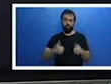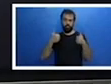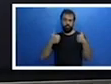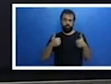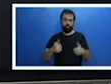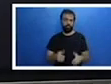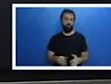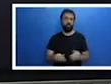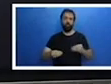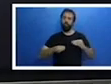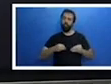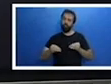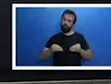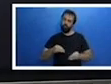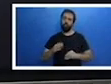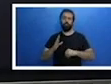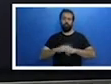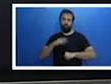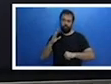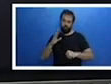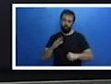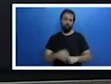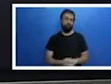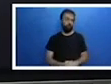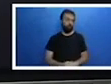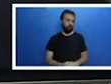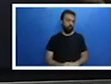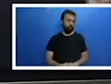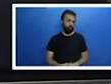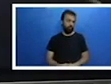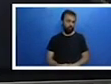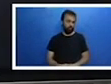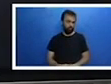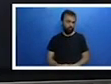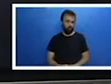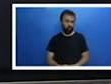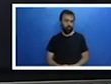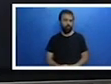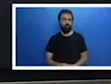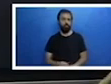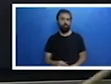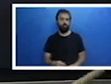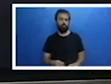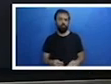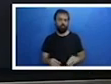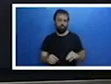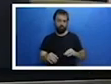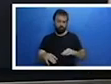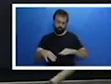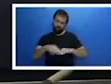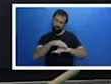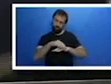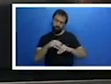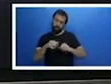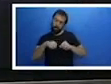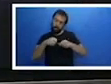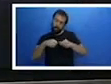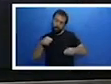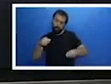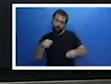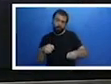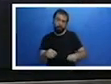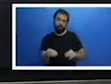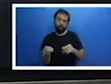Aumentar a flexibilidade. Então, ajuda também. Imaginem vocês sentarem para amarrar o cadarço de um tênis e essa dificuldade é muito grande. Então,